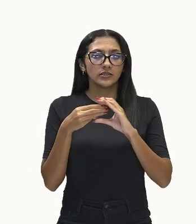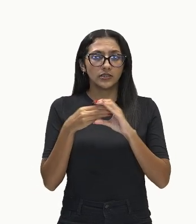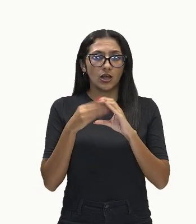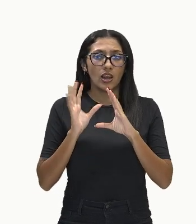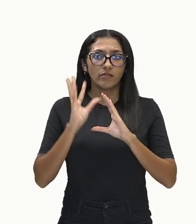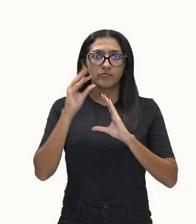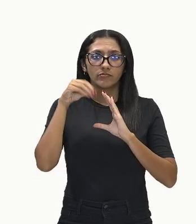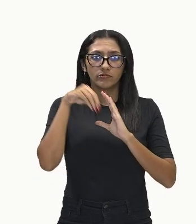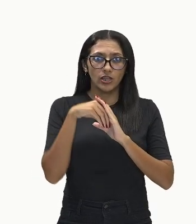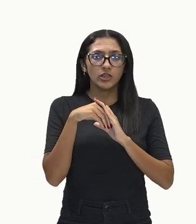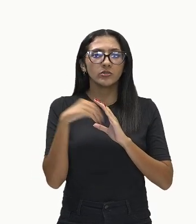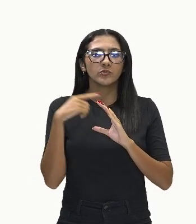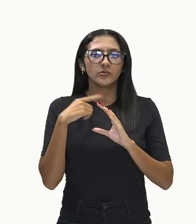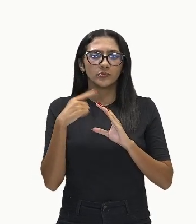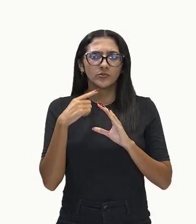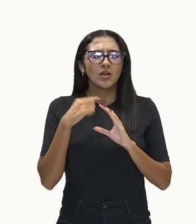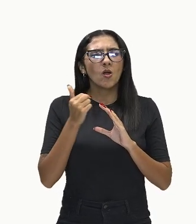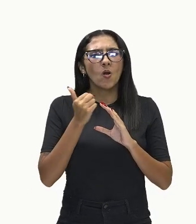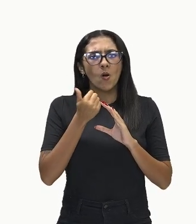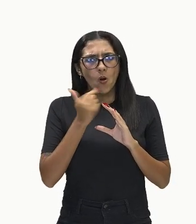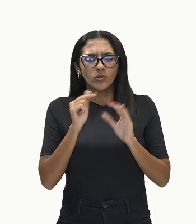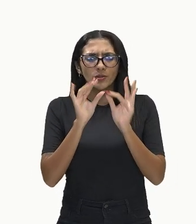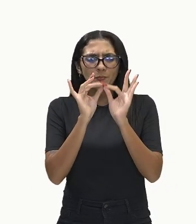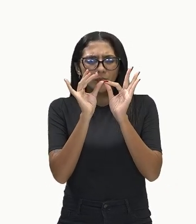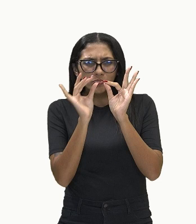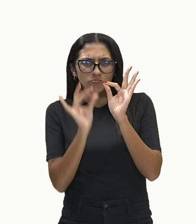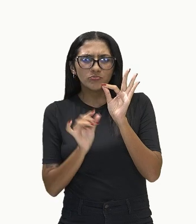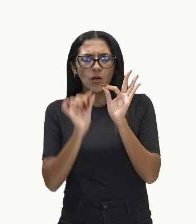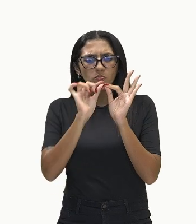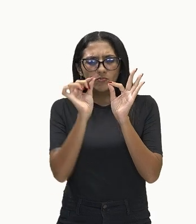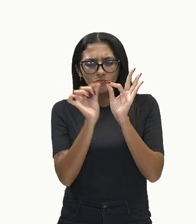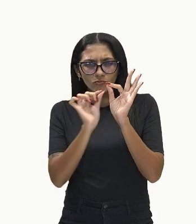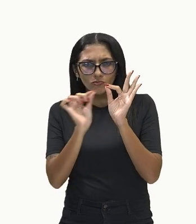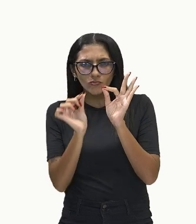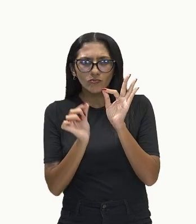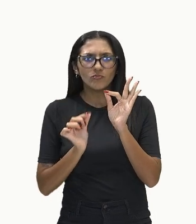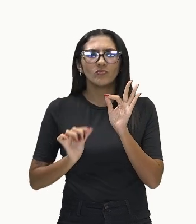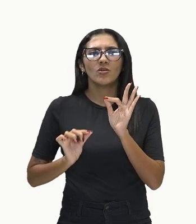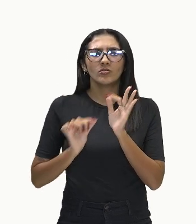apresenta-se ainda várias dobras microscópicas, chamadas de